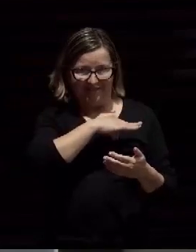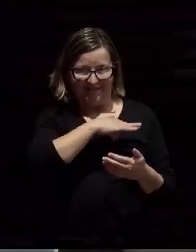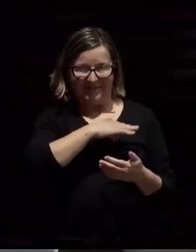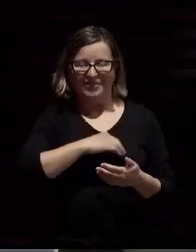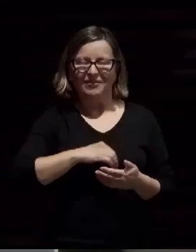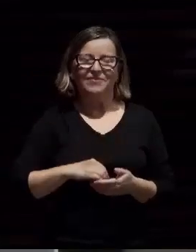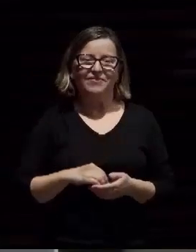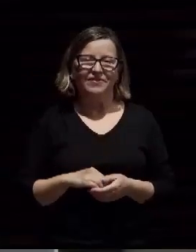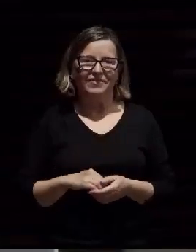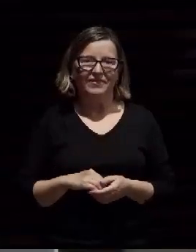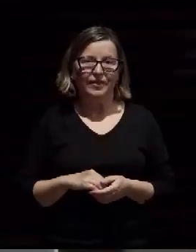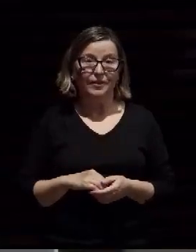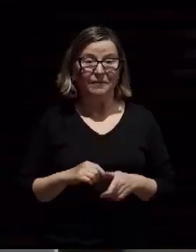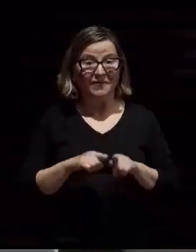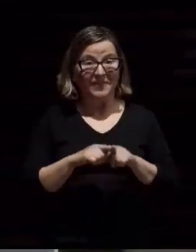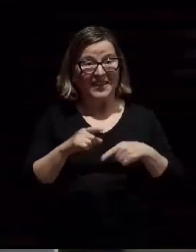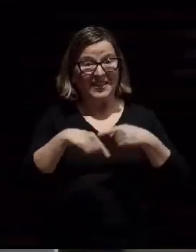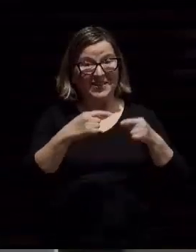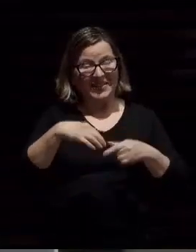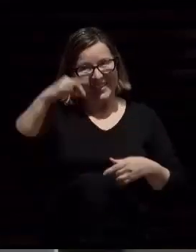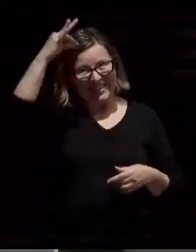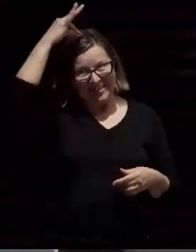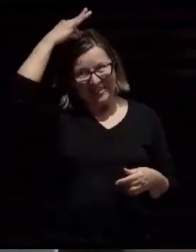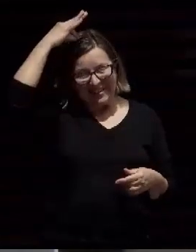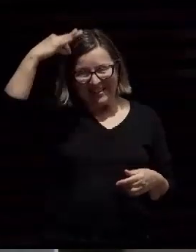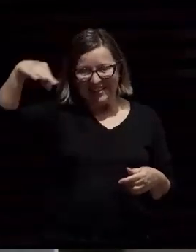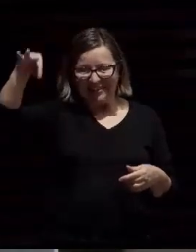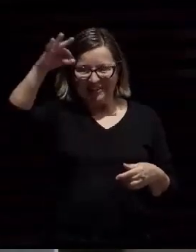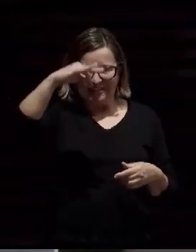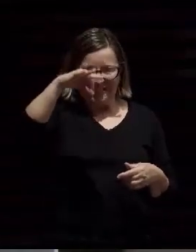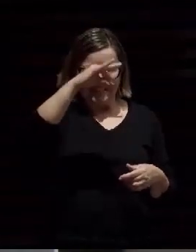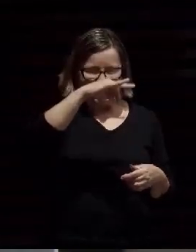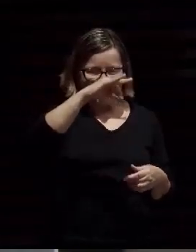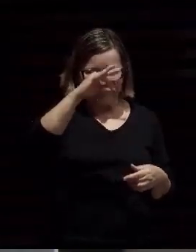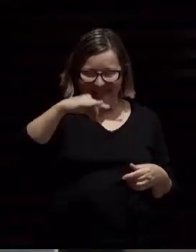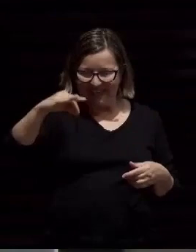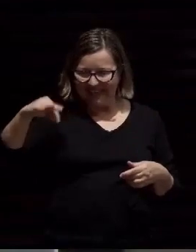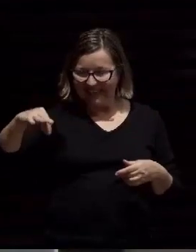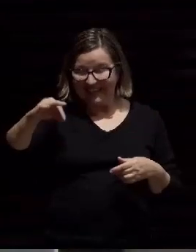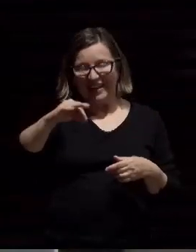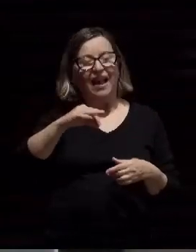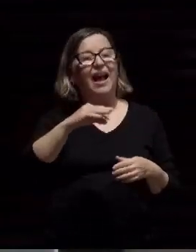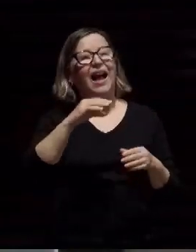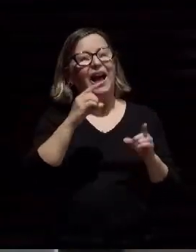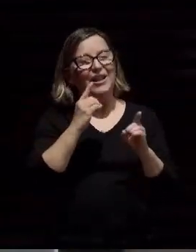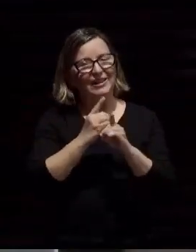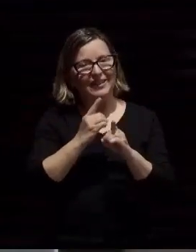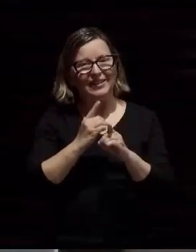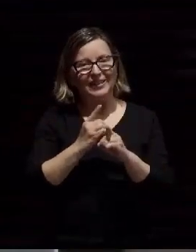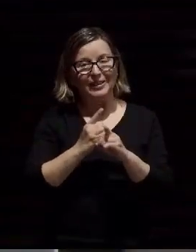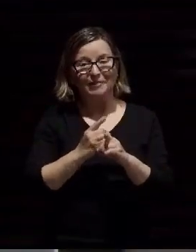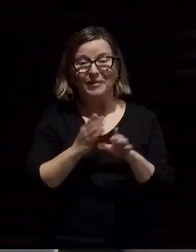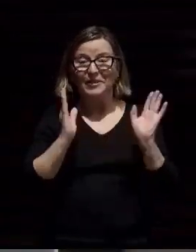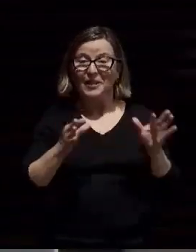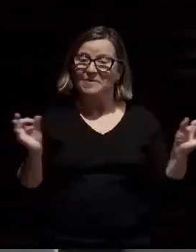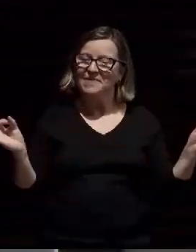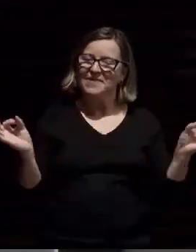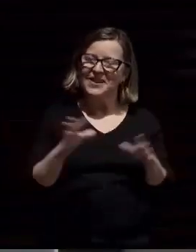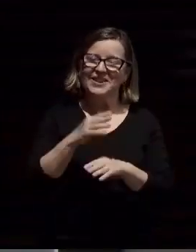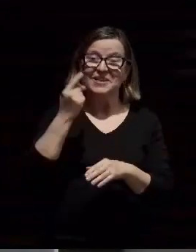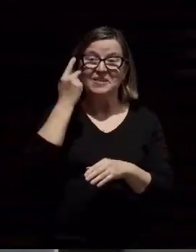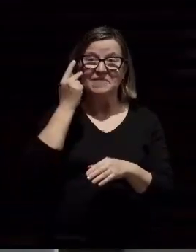Mas depois que o Espírito Santo veio no dia de Pentecostes, os discípulos estavam prontos para